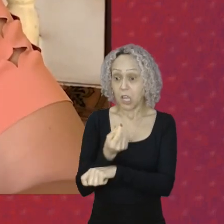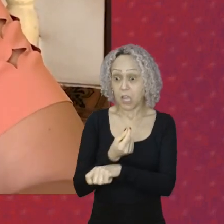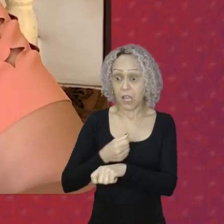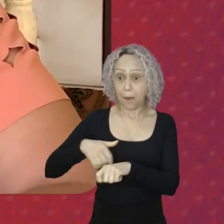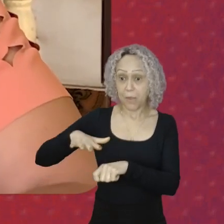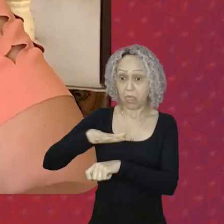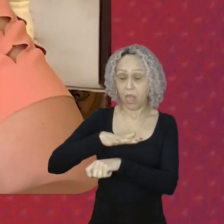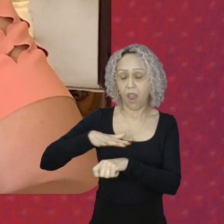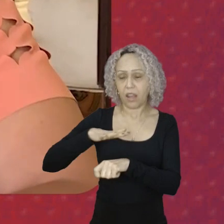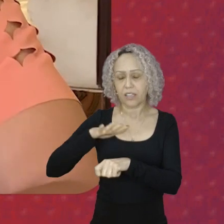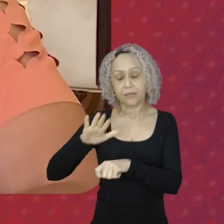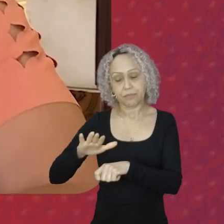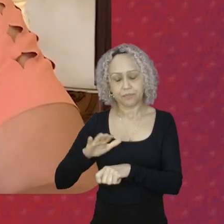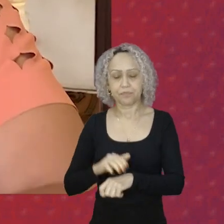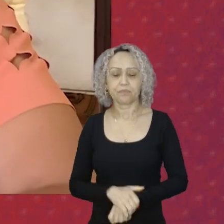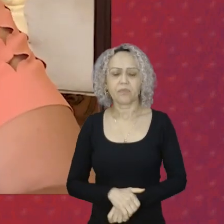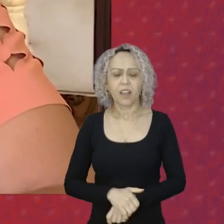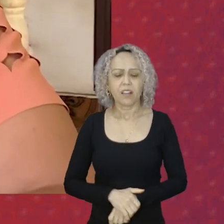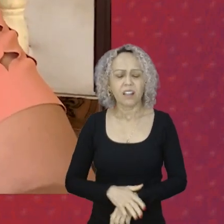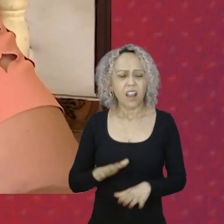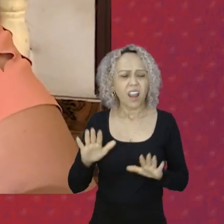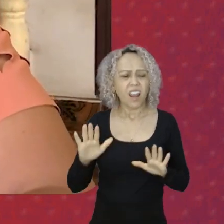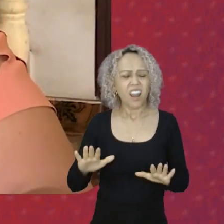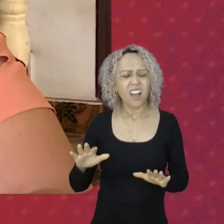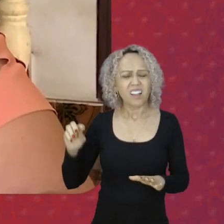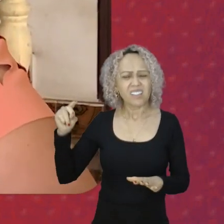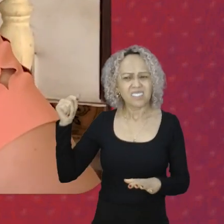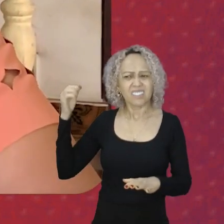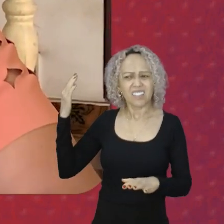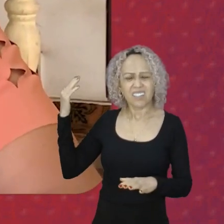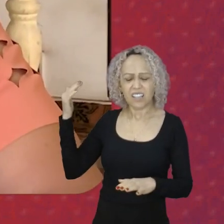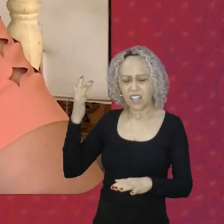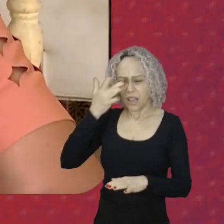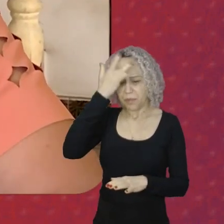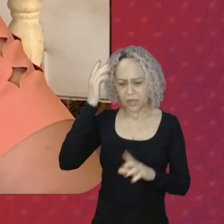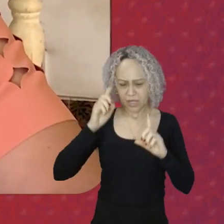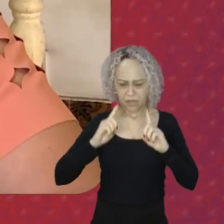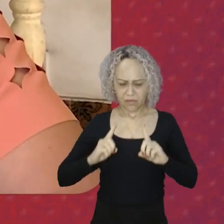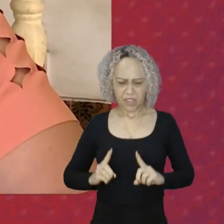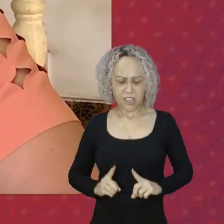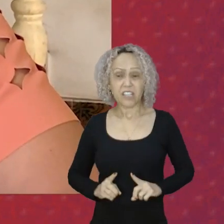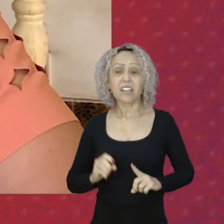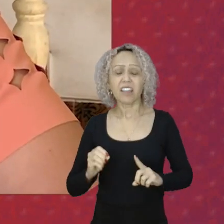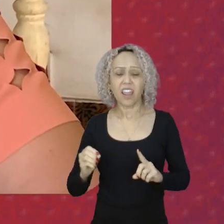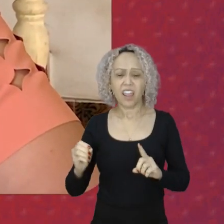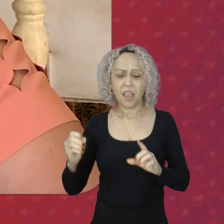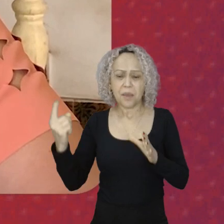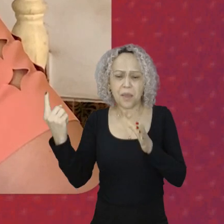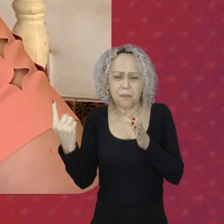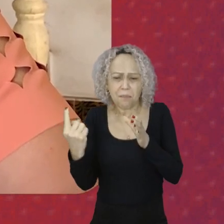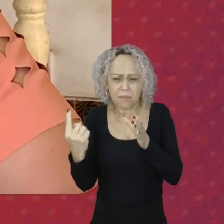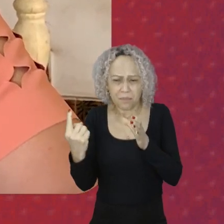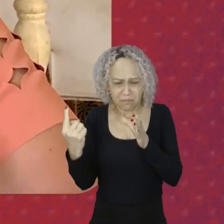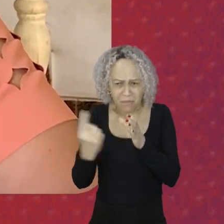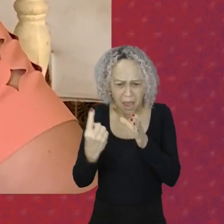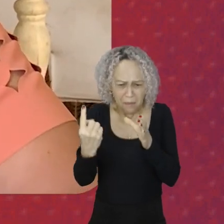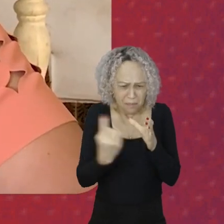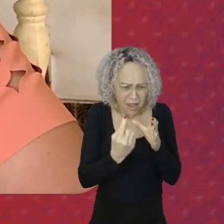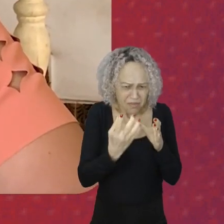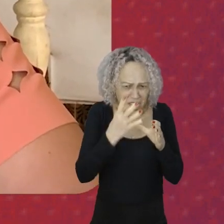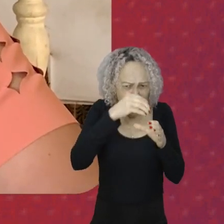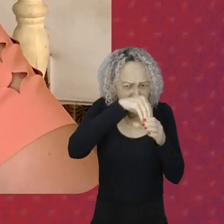período em que as pessoas eram segregadas em asilos e a Igreja Católica teve